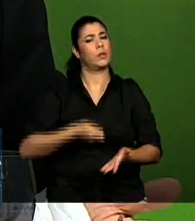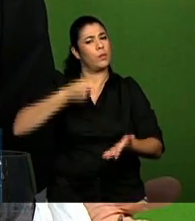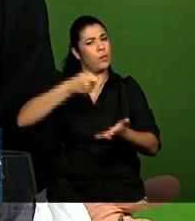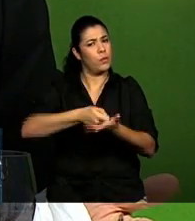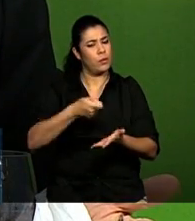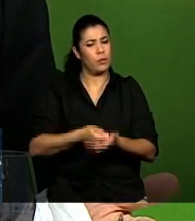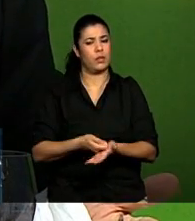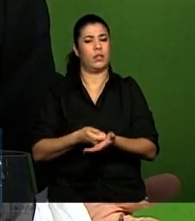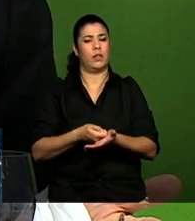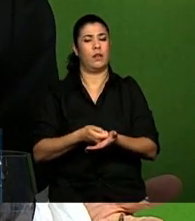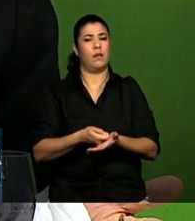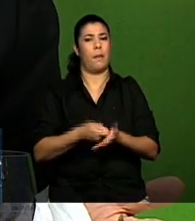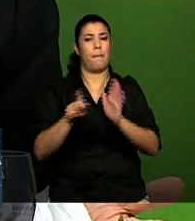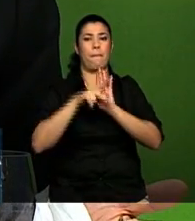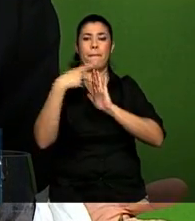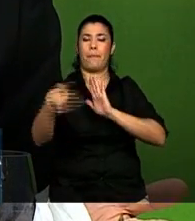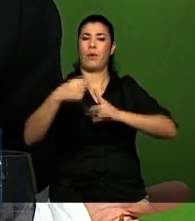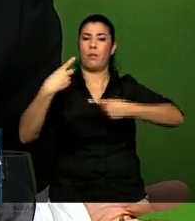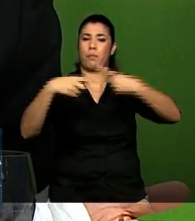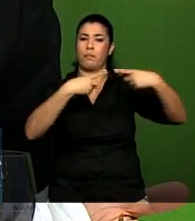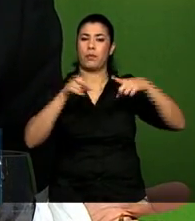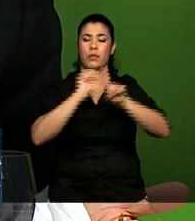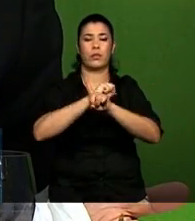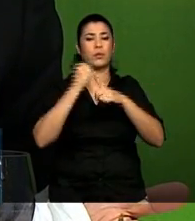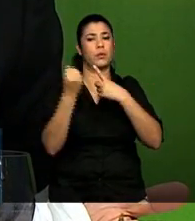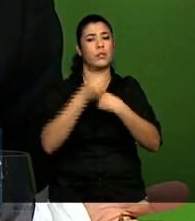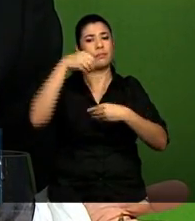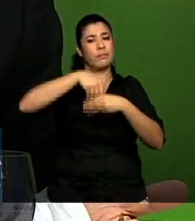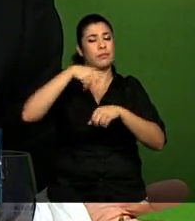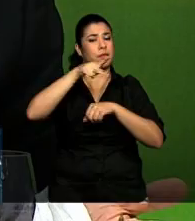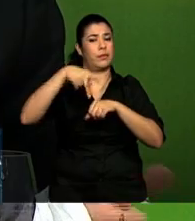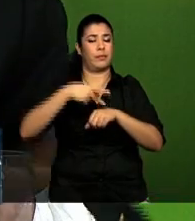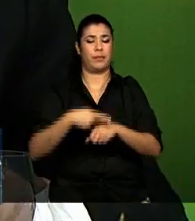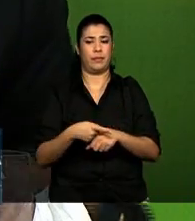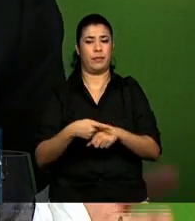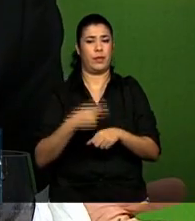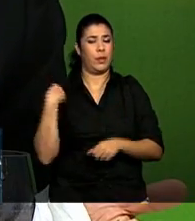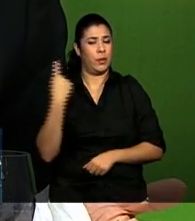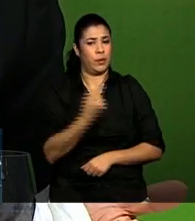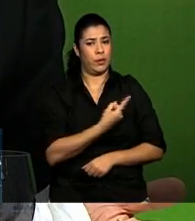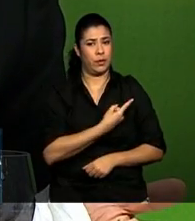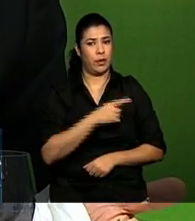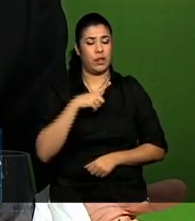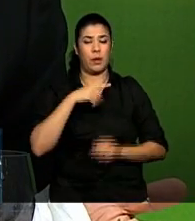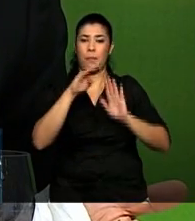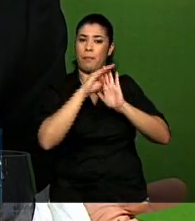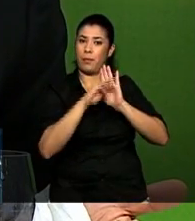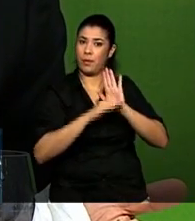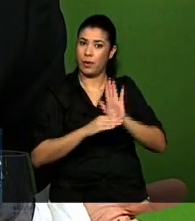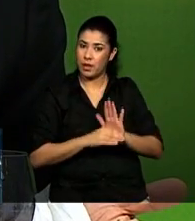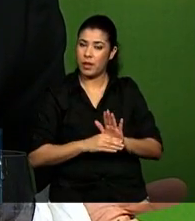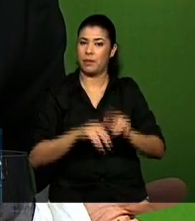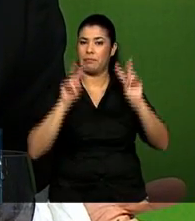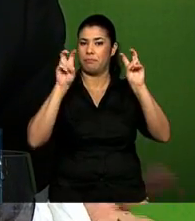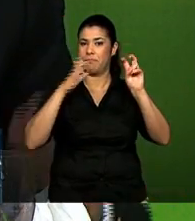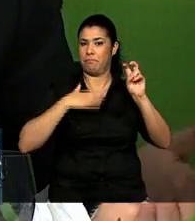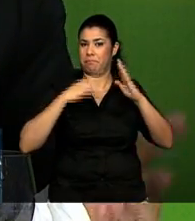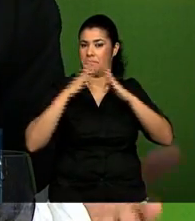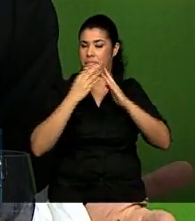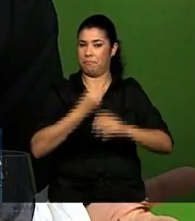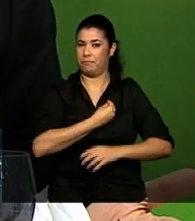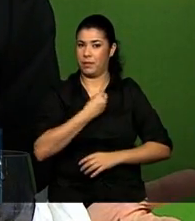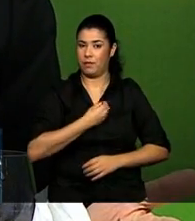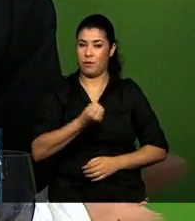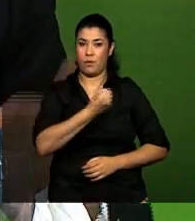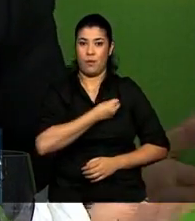afirmação das políticas sociais e populares do nosso país nós estamos com minha casa minha vida três Quem